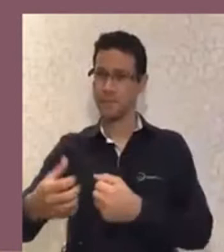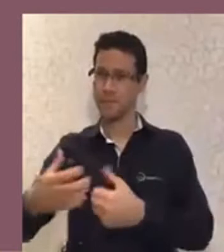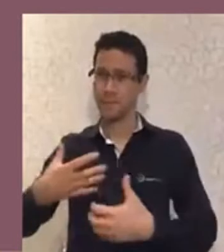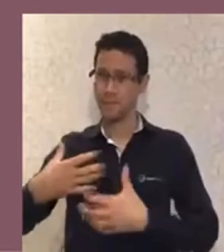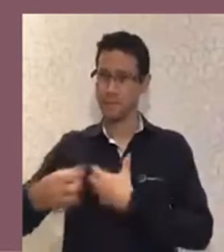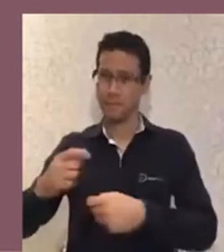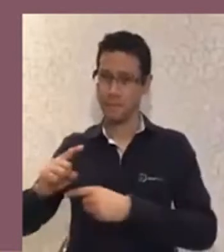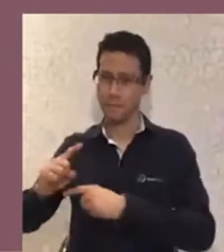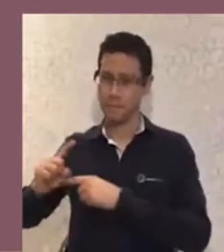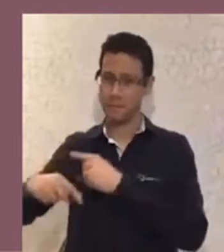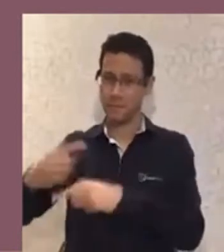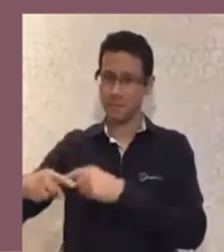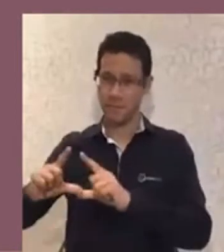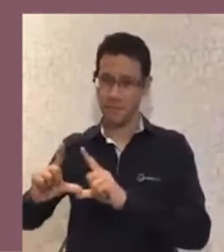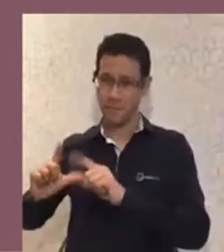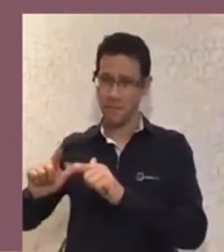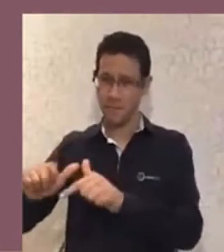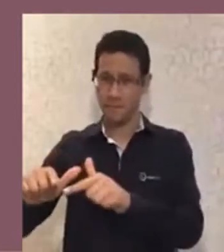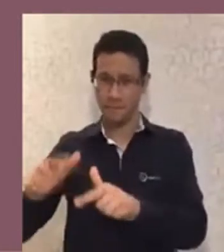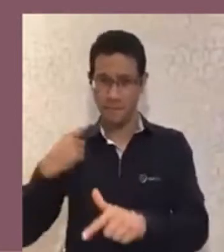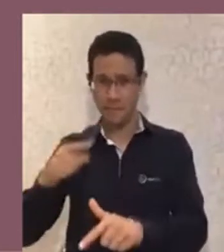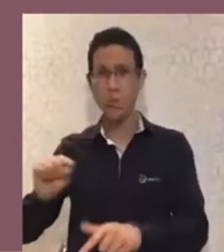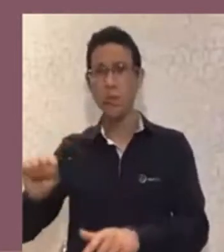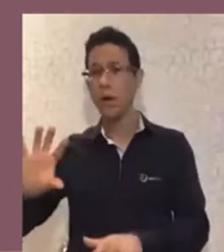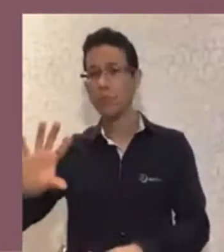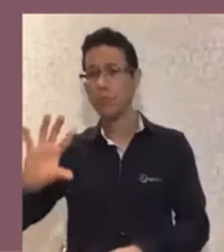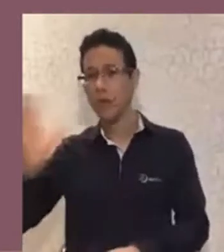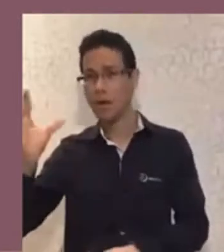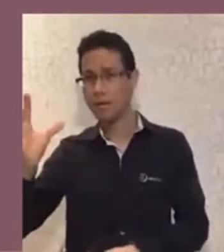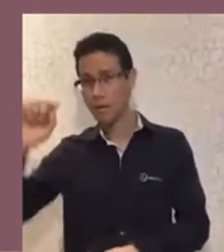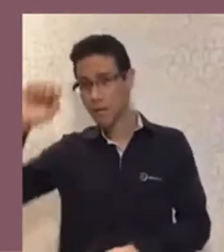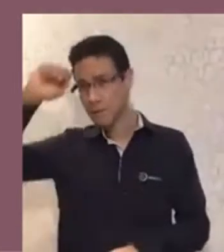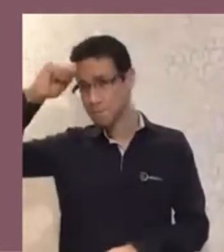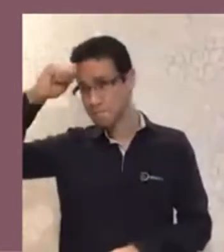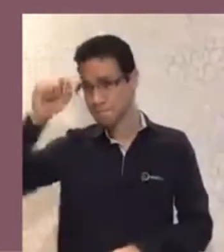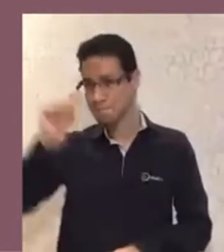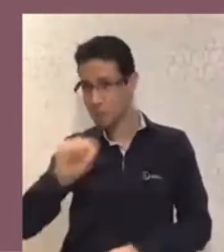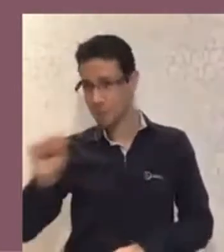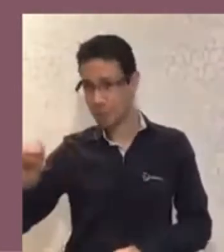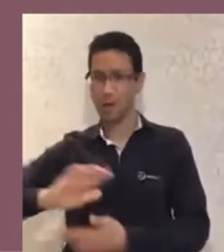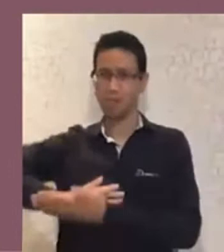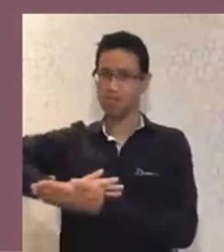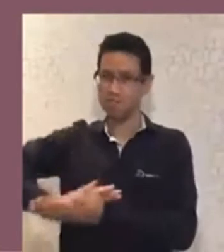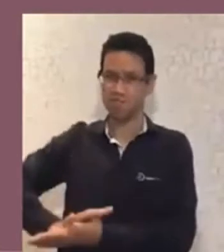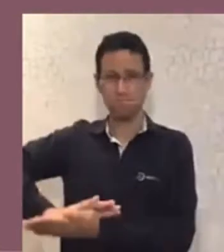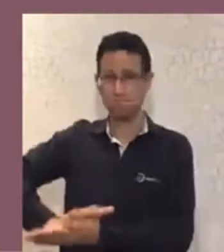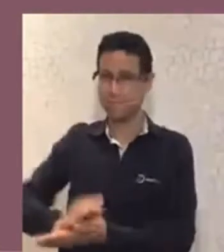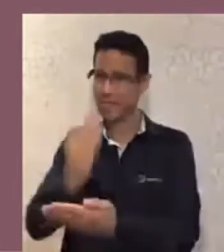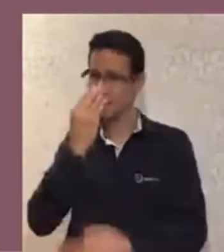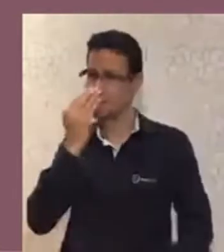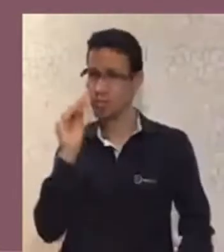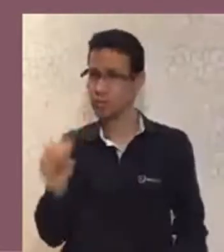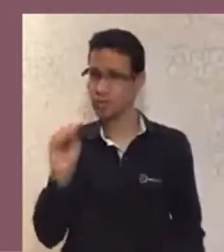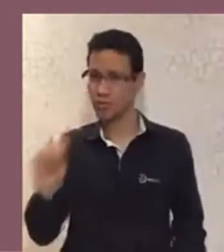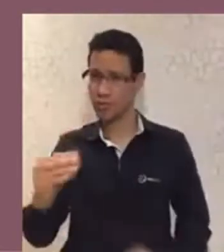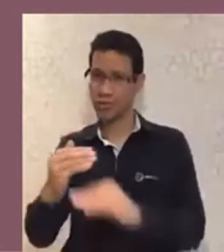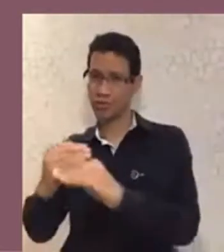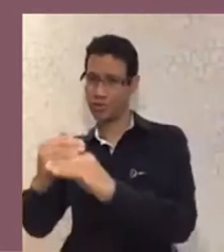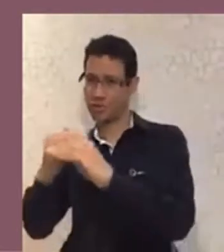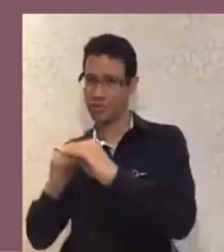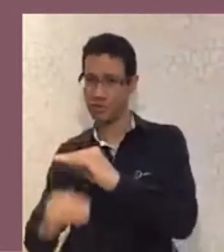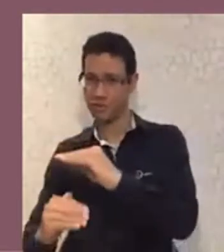escravizados, eles são humilhados, são desconsiderados e fazem até acreditar que eles não têm ou não